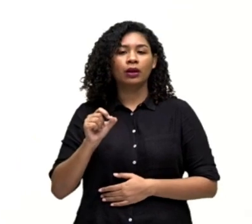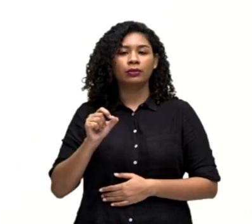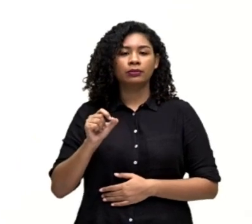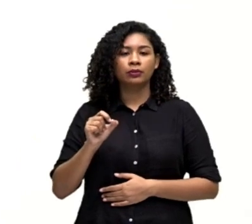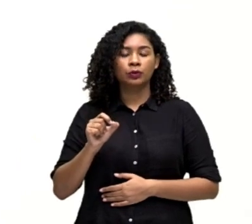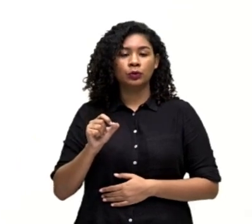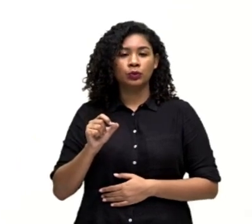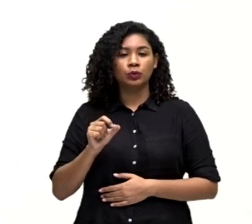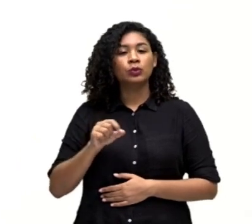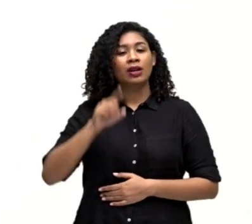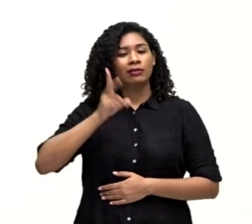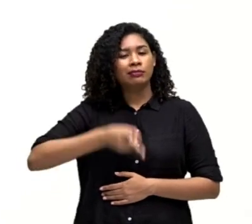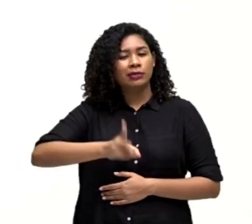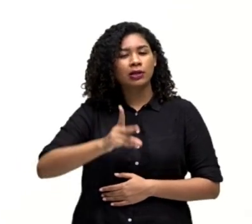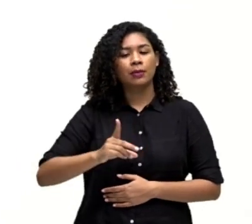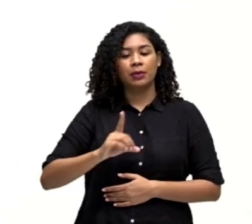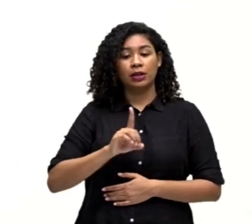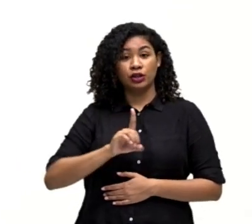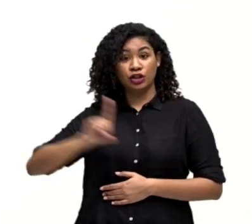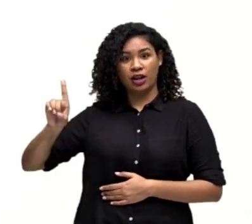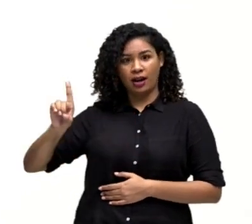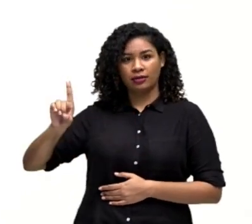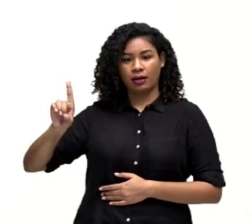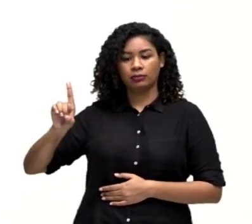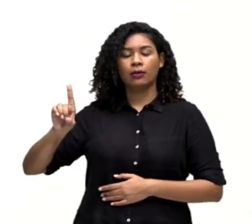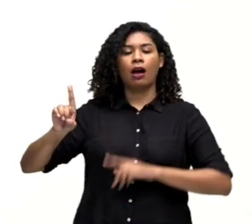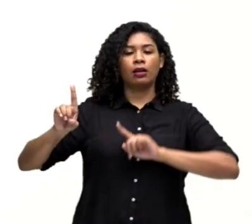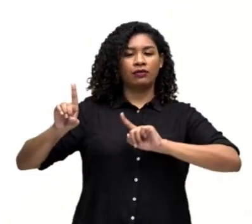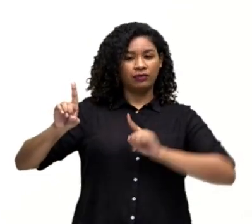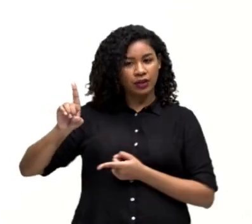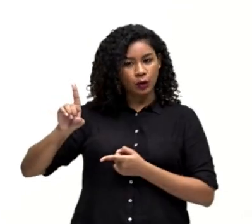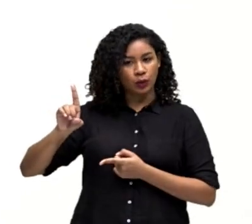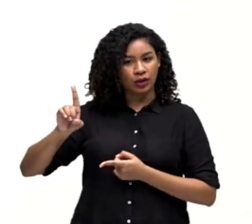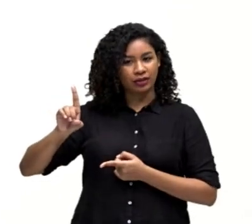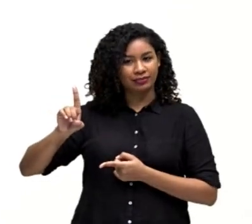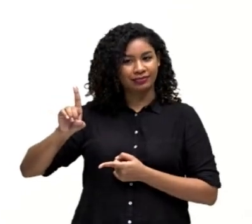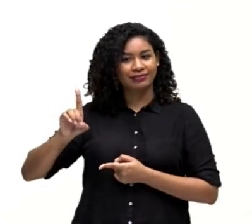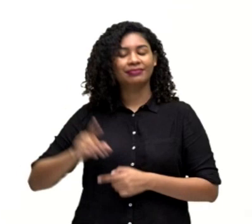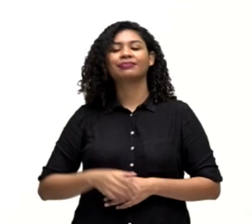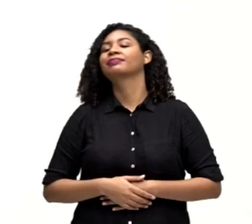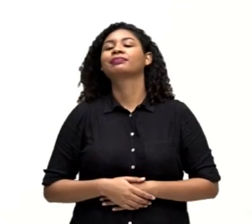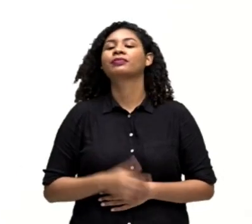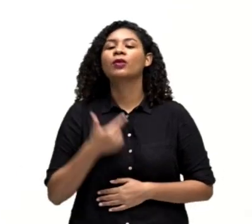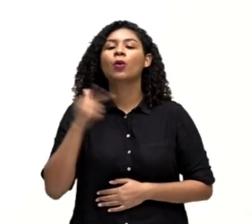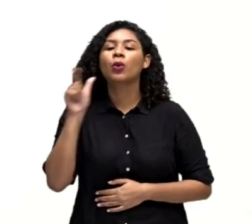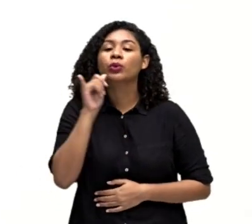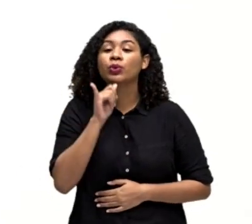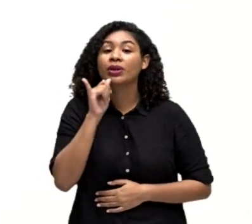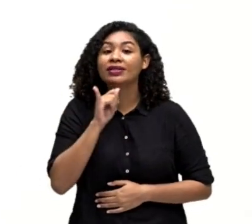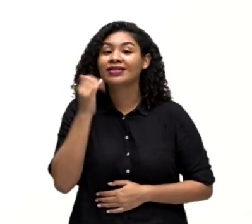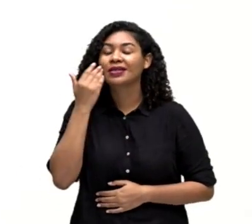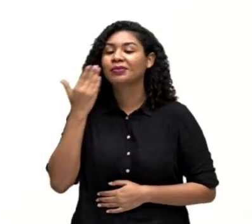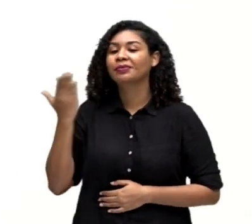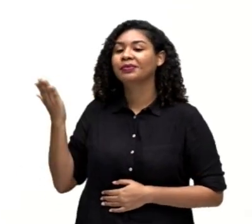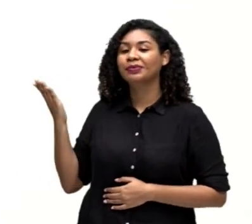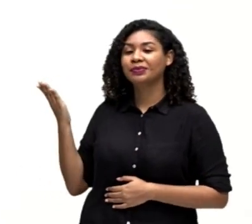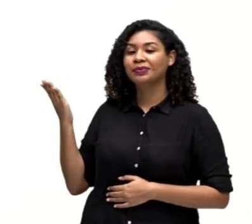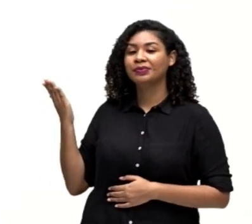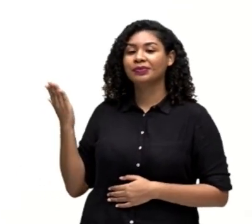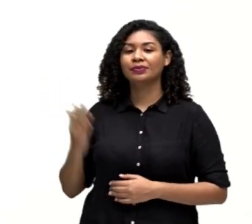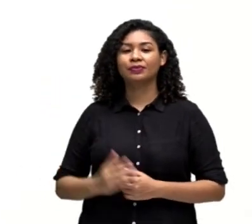direita da vírgula. Belezinha? Então, olha só. Vamos aqui ao nosso próximo exemplo, aqui ao lado, que nós